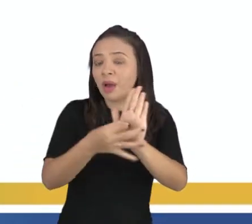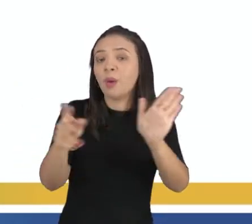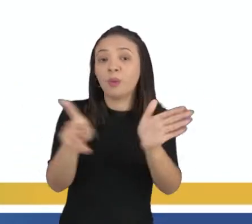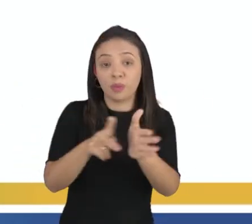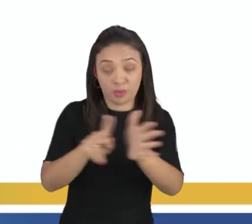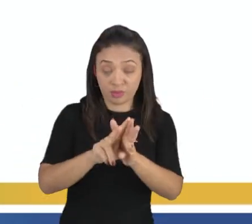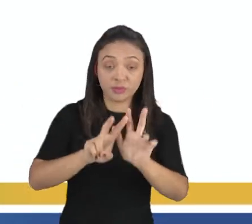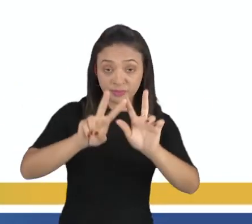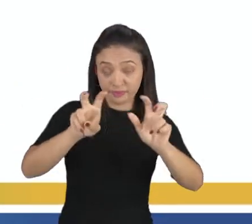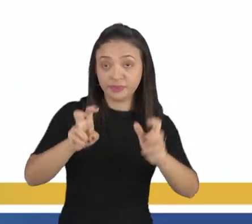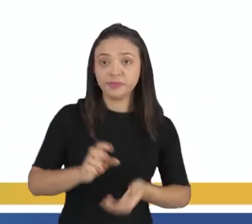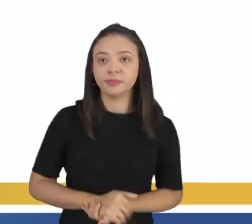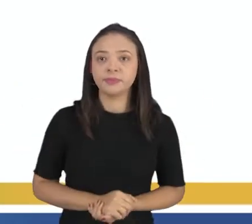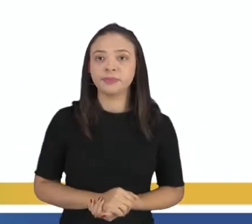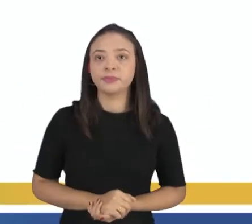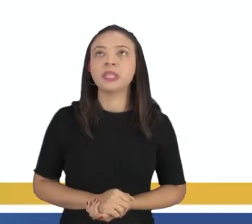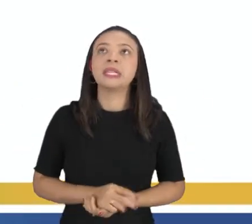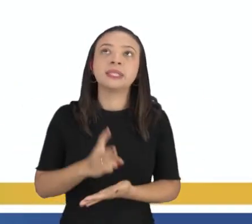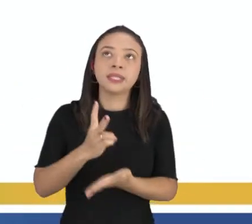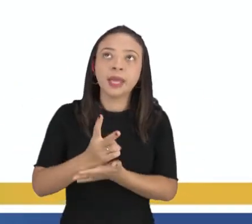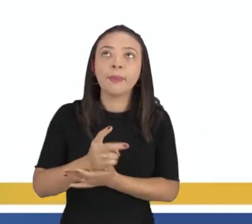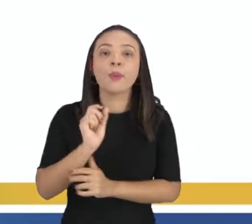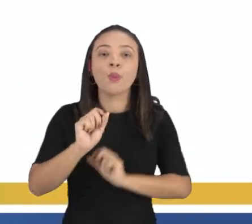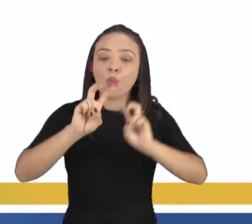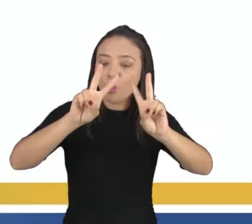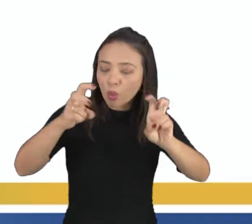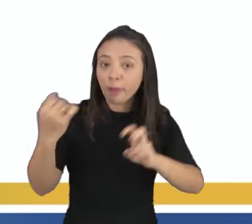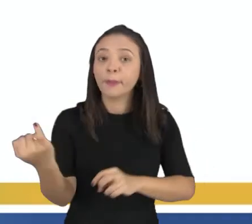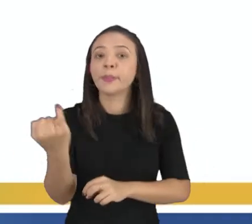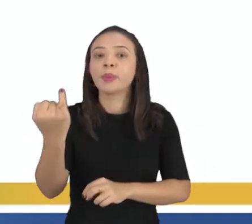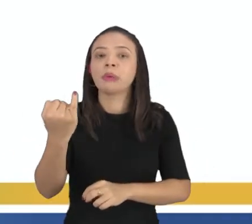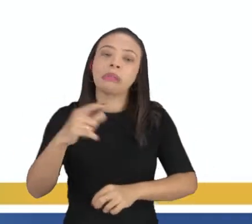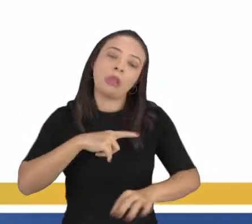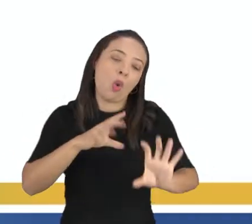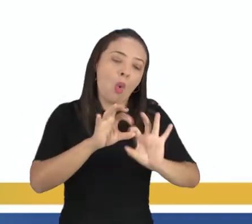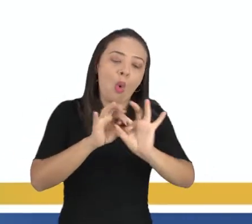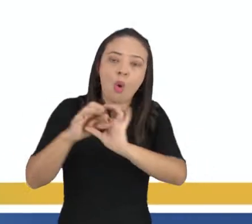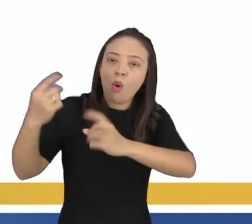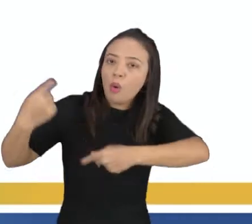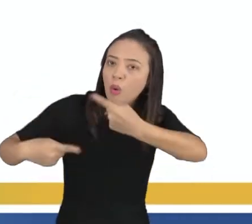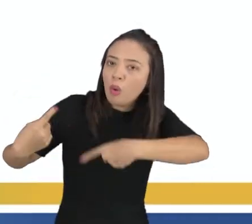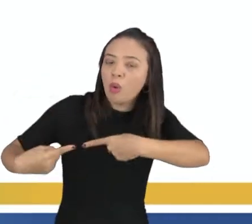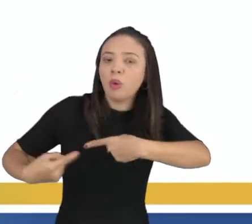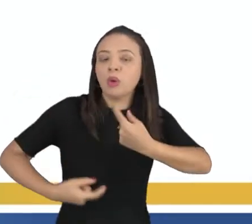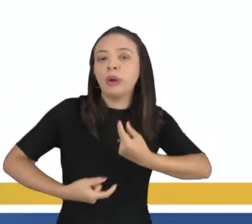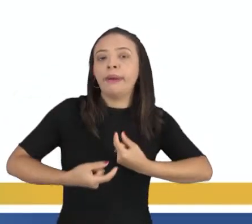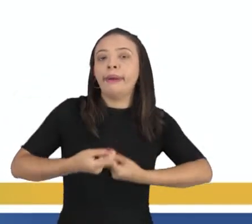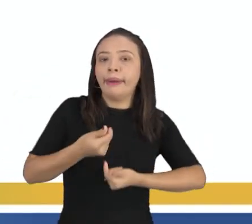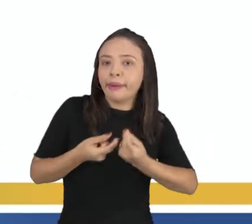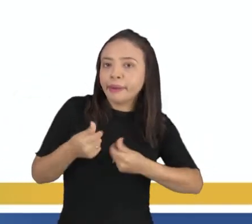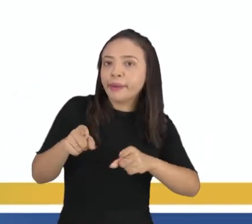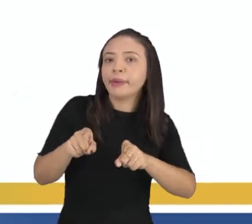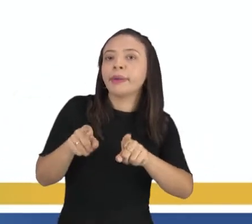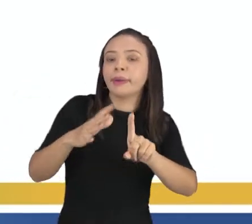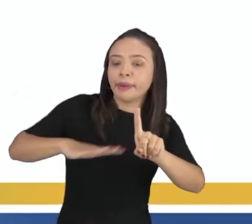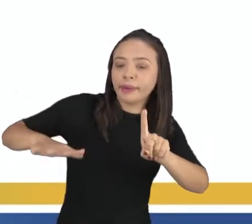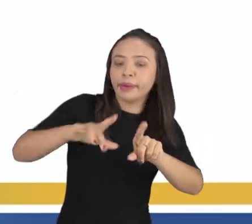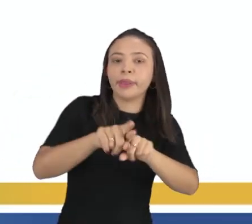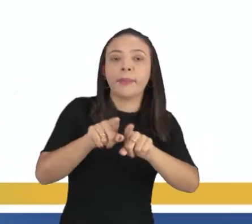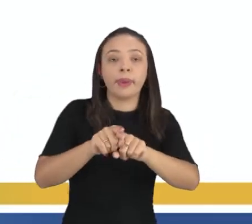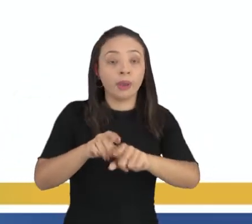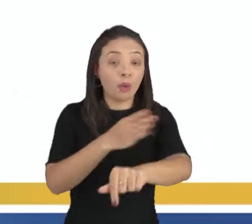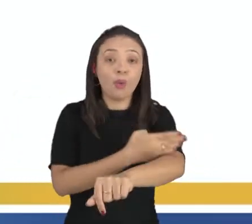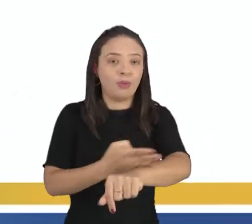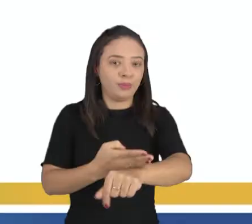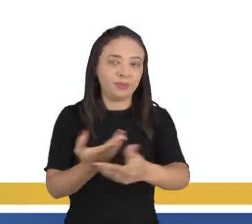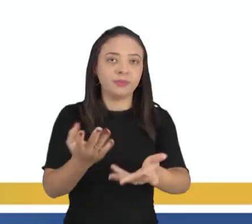respeito daquele tema. Então, é algo sempre relevante de contexto político, socioeconômico ou comportamental. Para você que